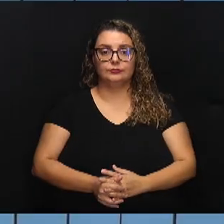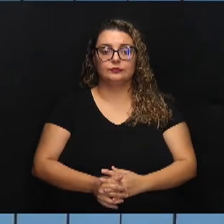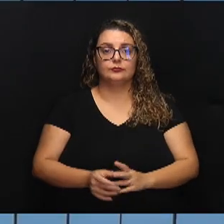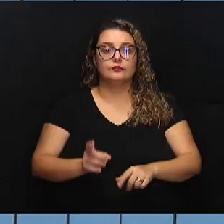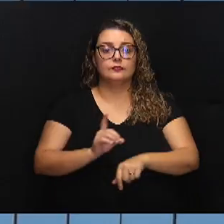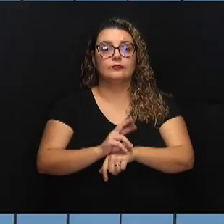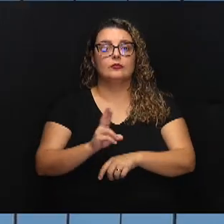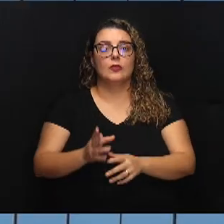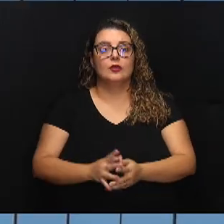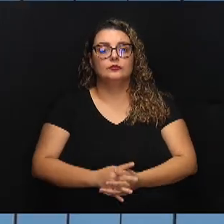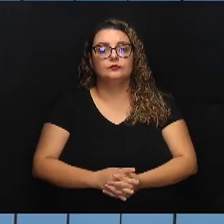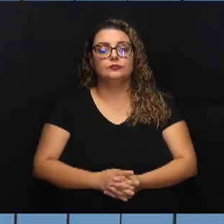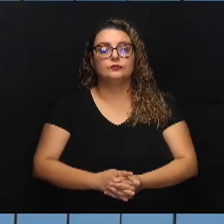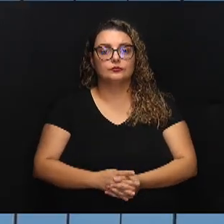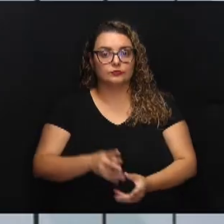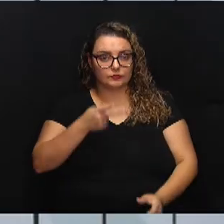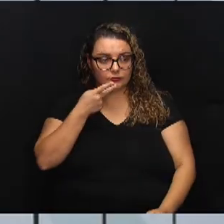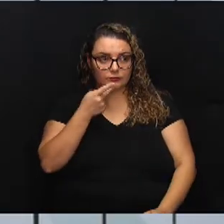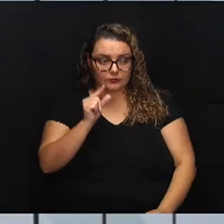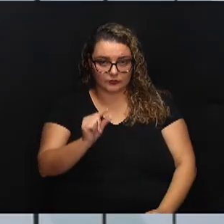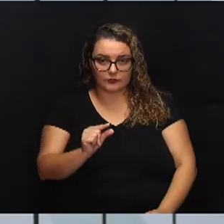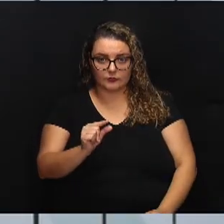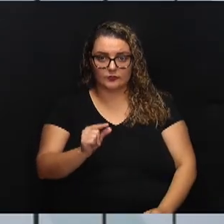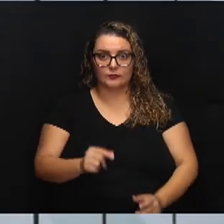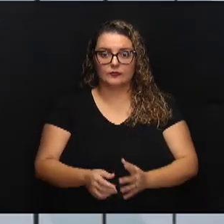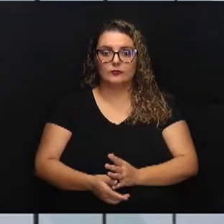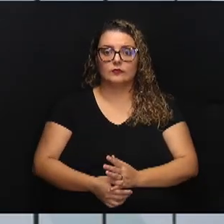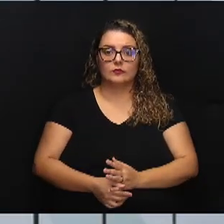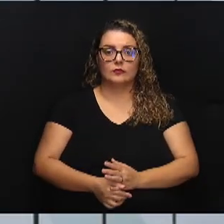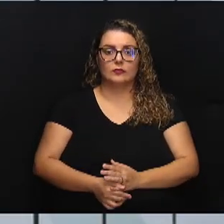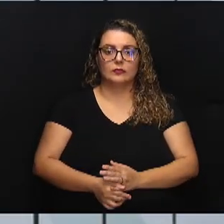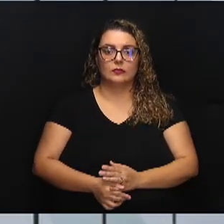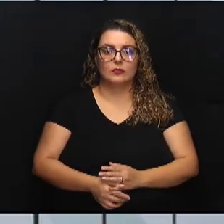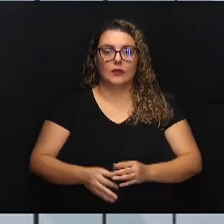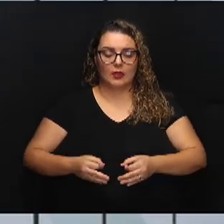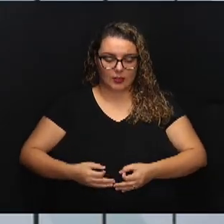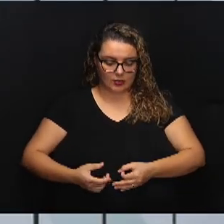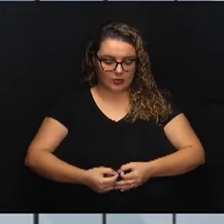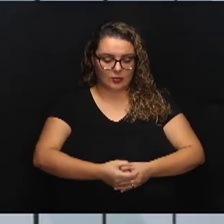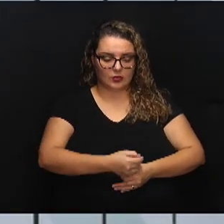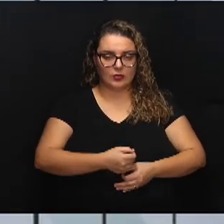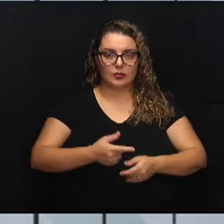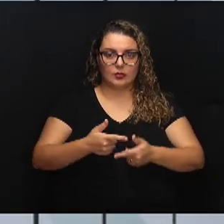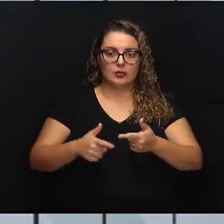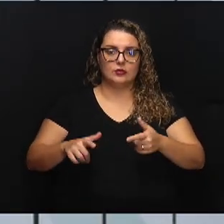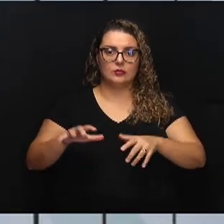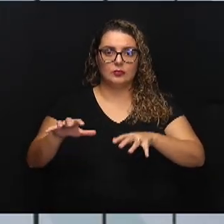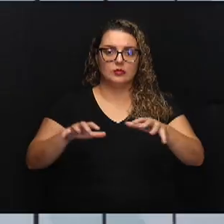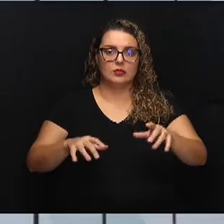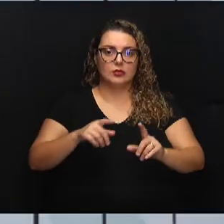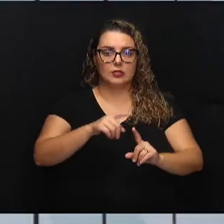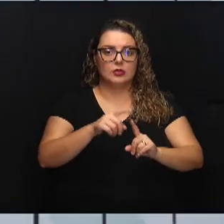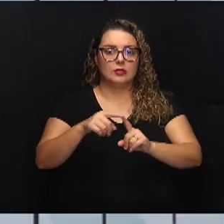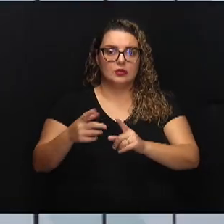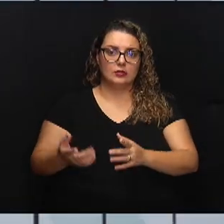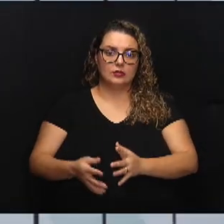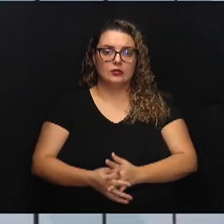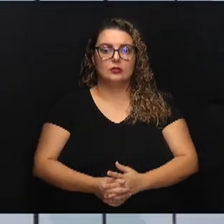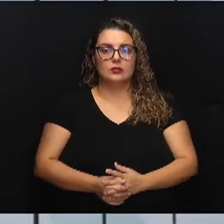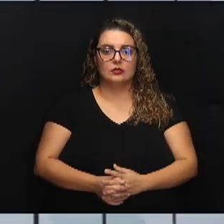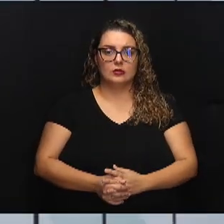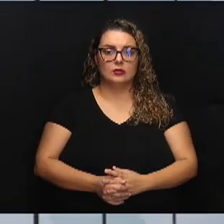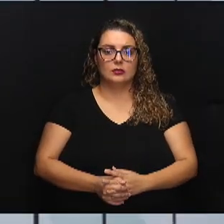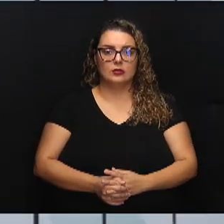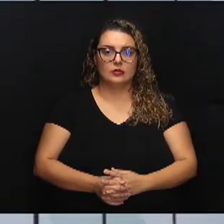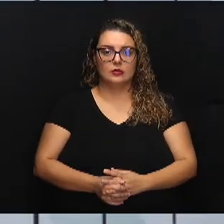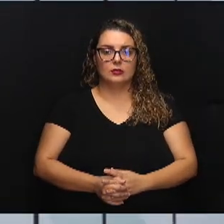Doutora, você já comentou um pouquinho, né, que o câncer de ovário ele se divide aí em alguns tipos, mas eu gostaria